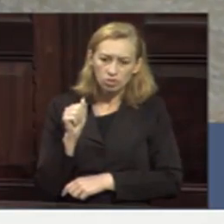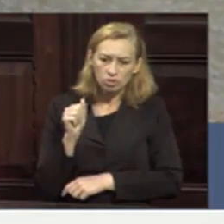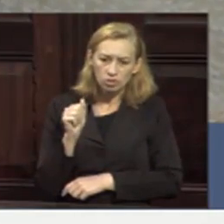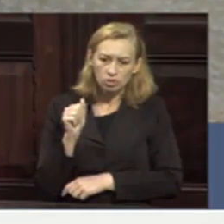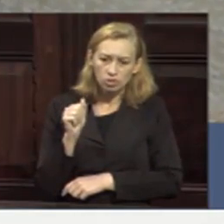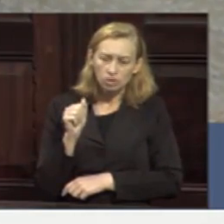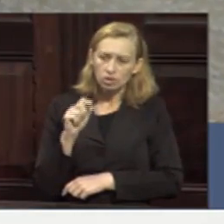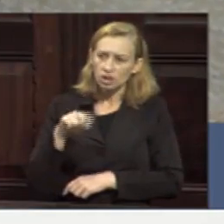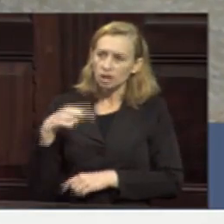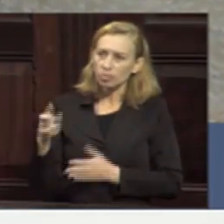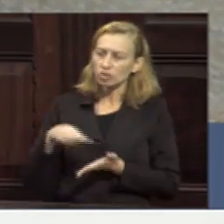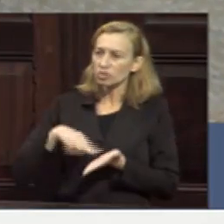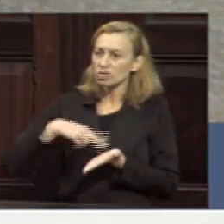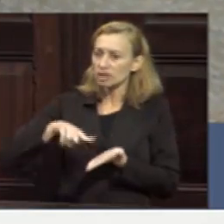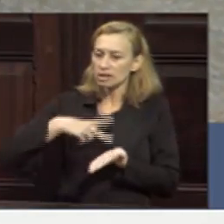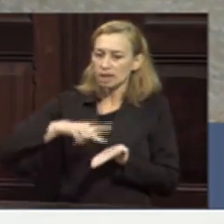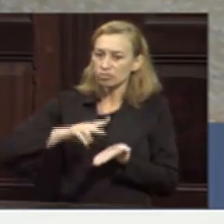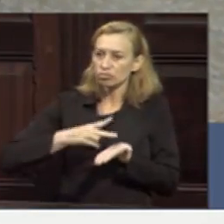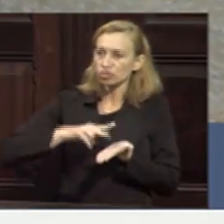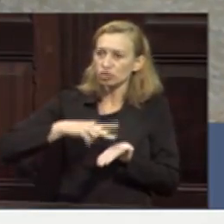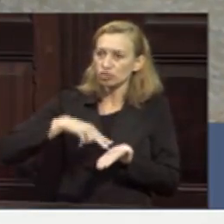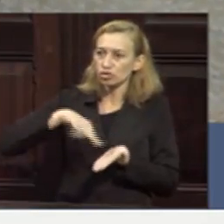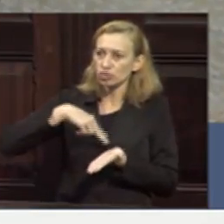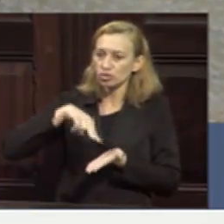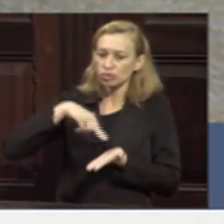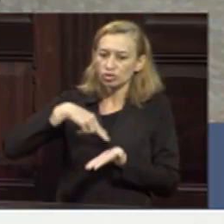dançou um forró, ou um funk.